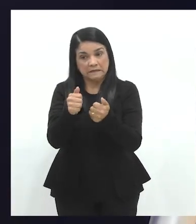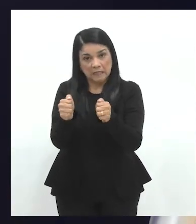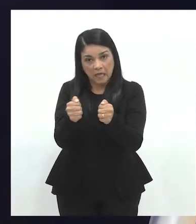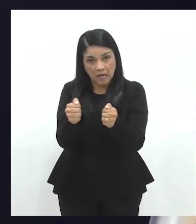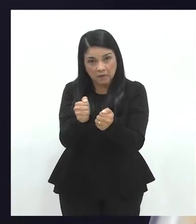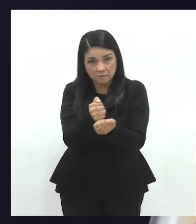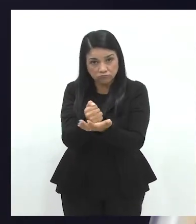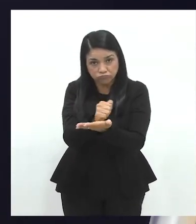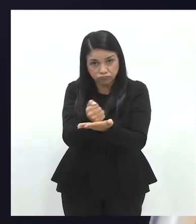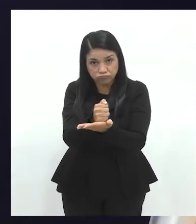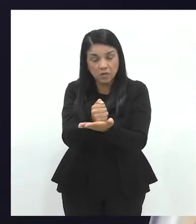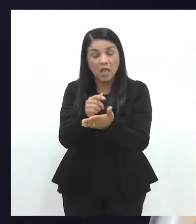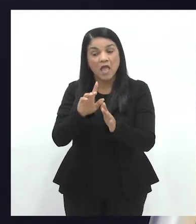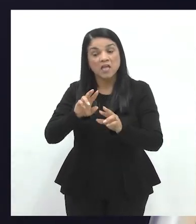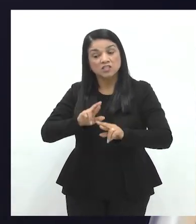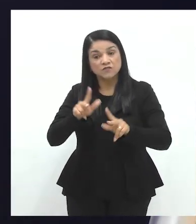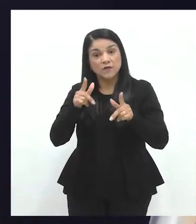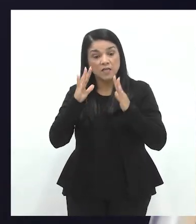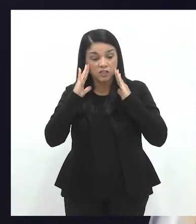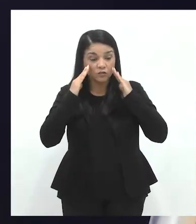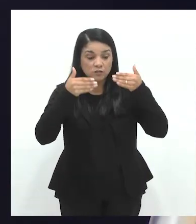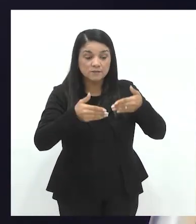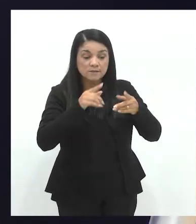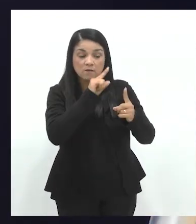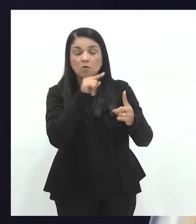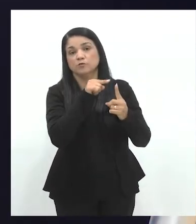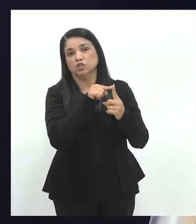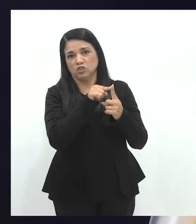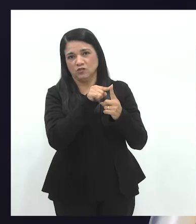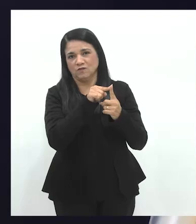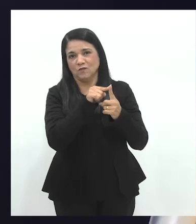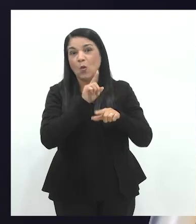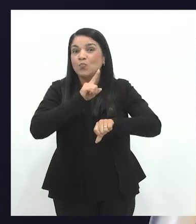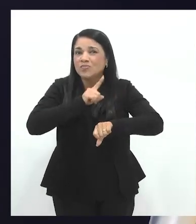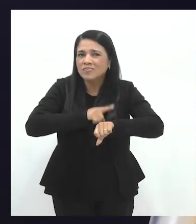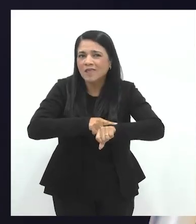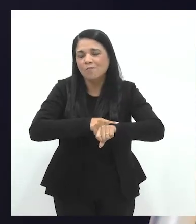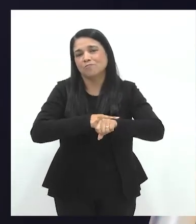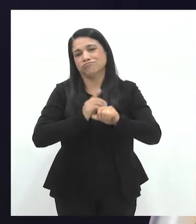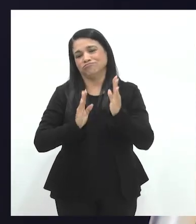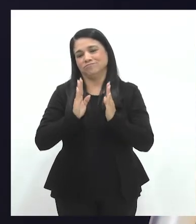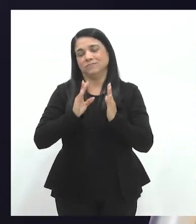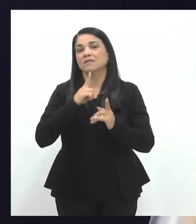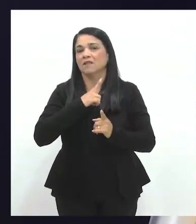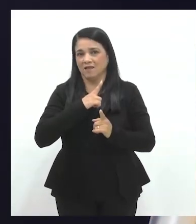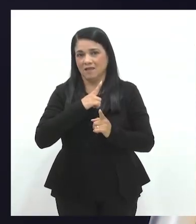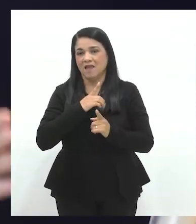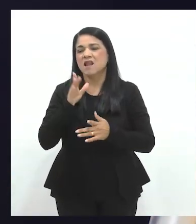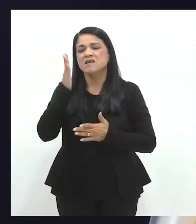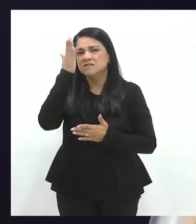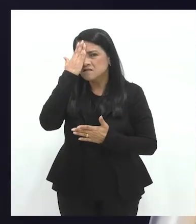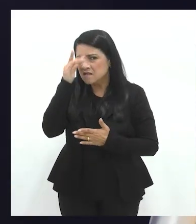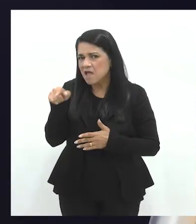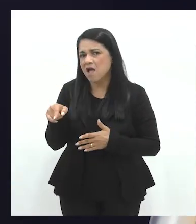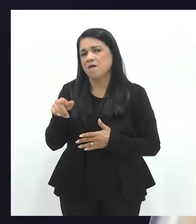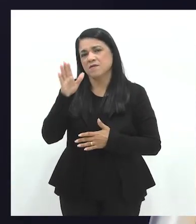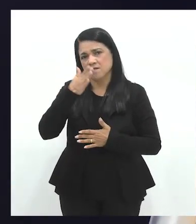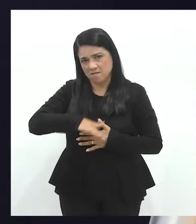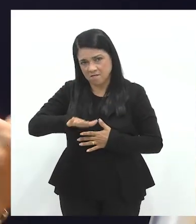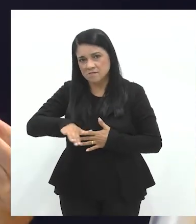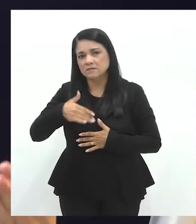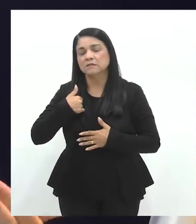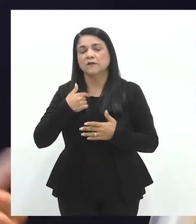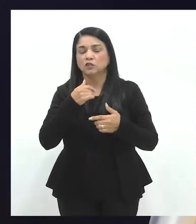criança, mas é algo ali direcionado. Você oferece, a criança tem um tempo para terminar. Ela sabe que ela vai jogar, ela tem